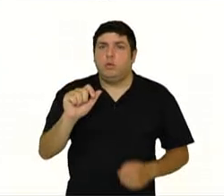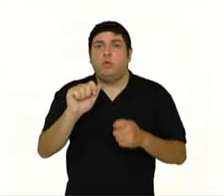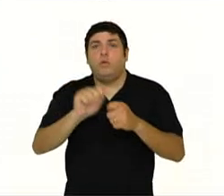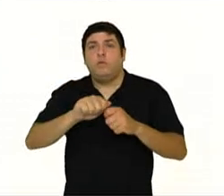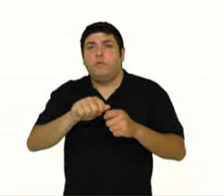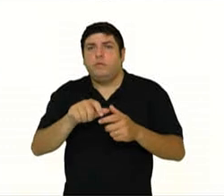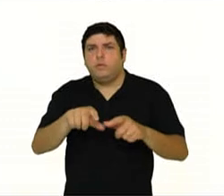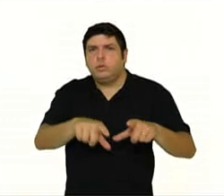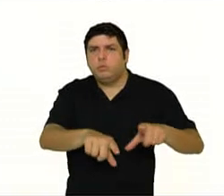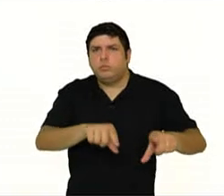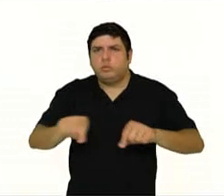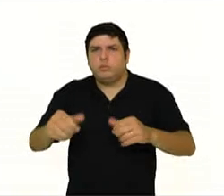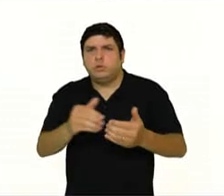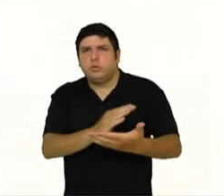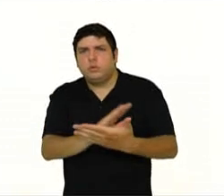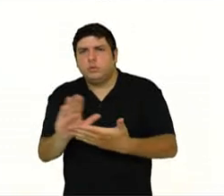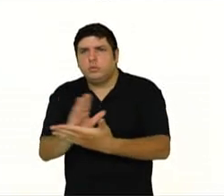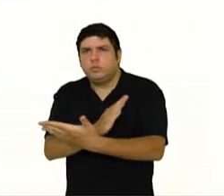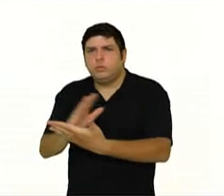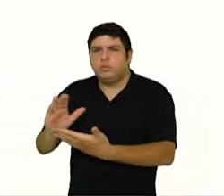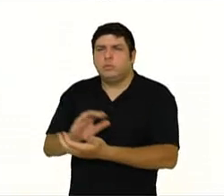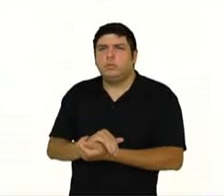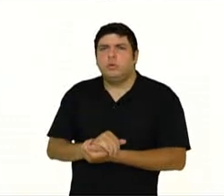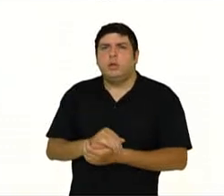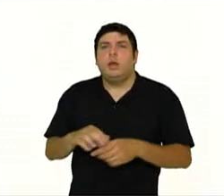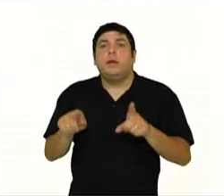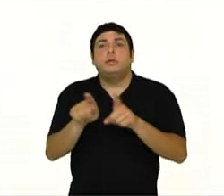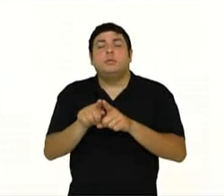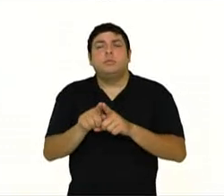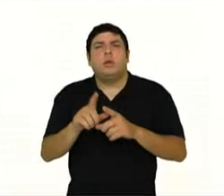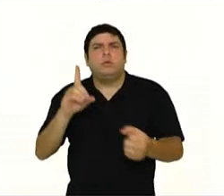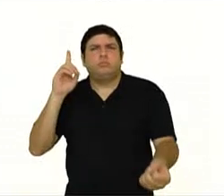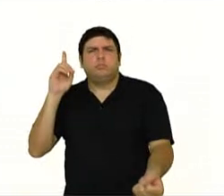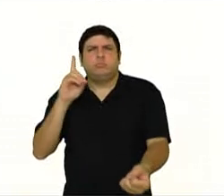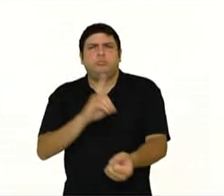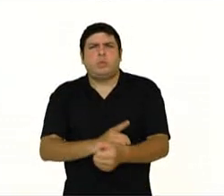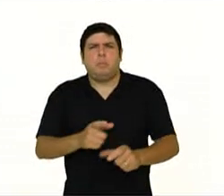seletiva. E não deixe a dengue crescer.